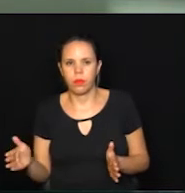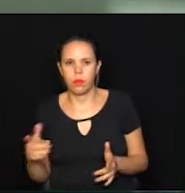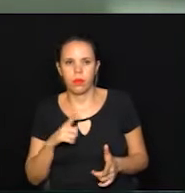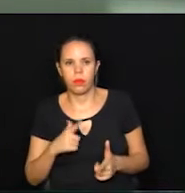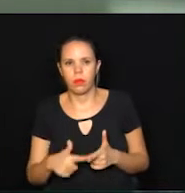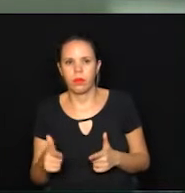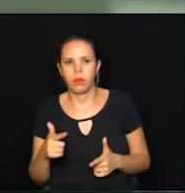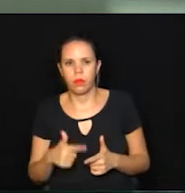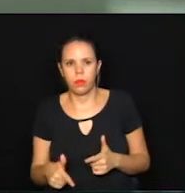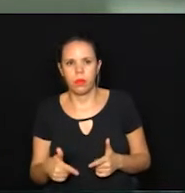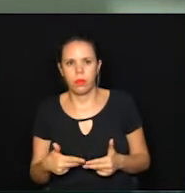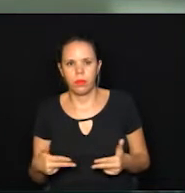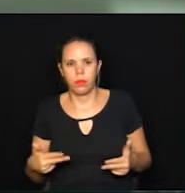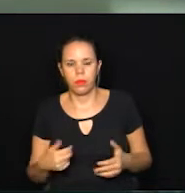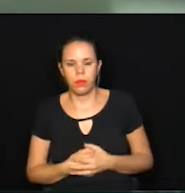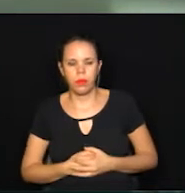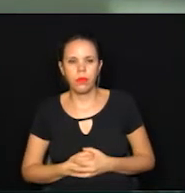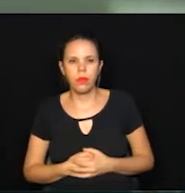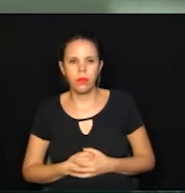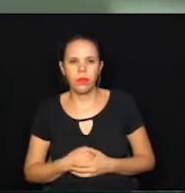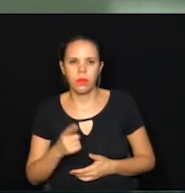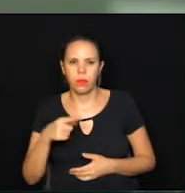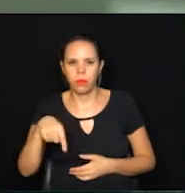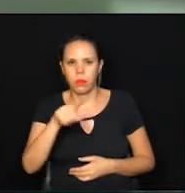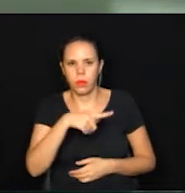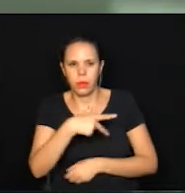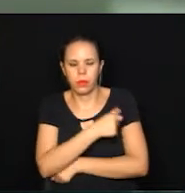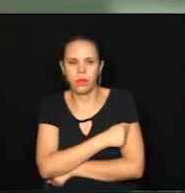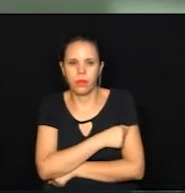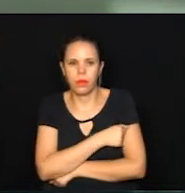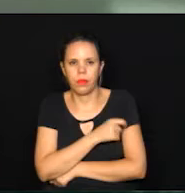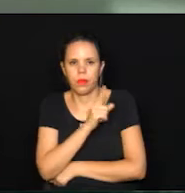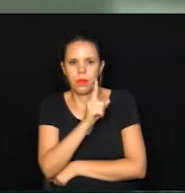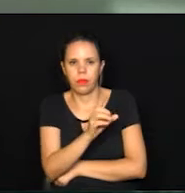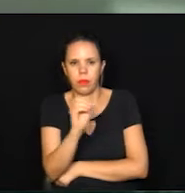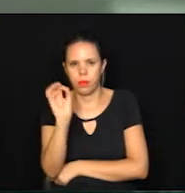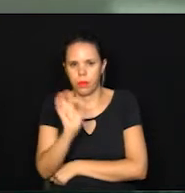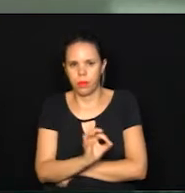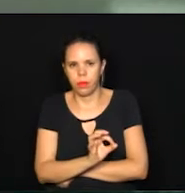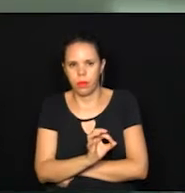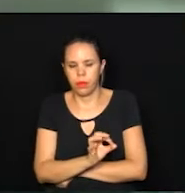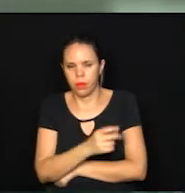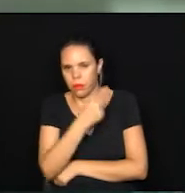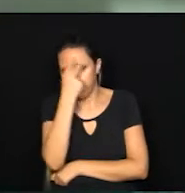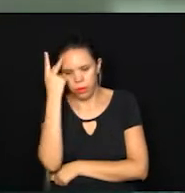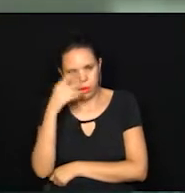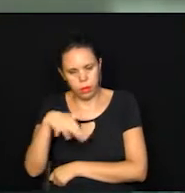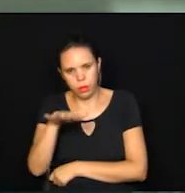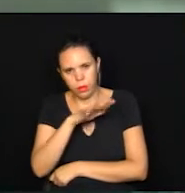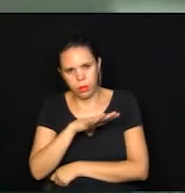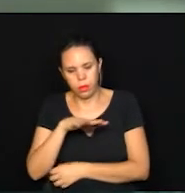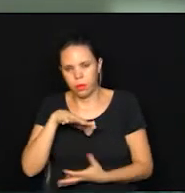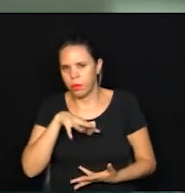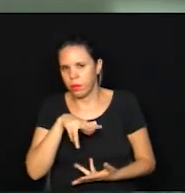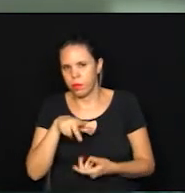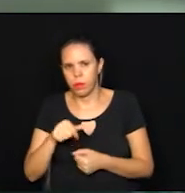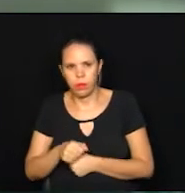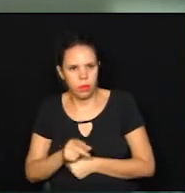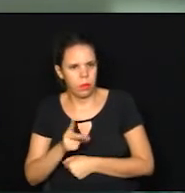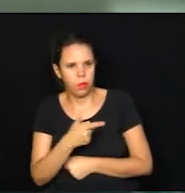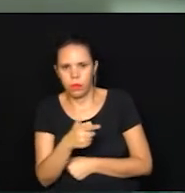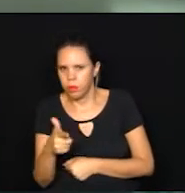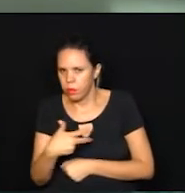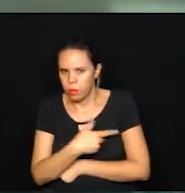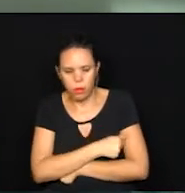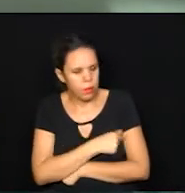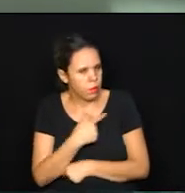problema coletivo. Você vacinar 100% da sua população e o resto do mundo continuar sem